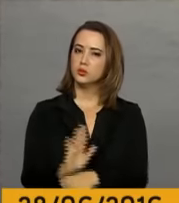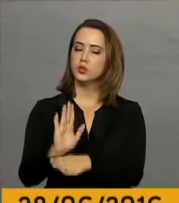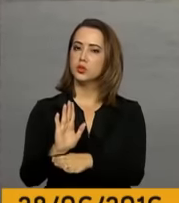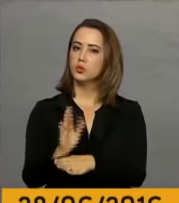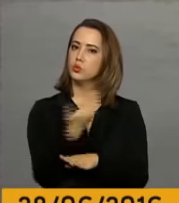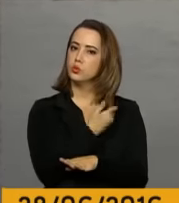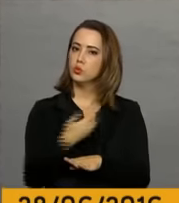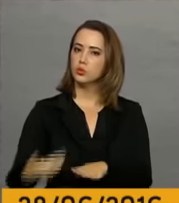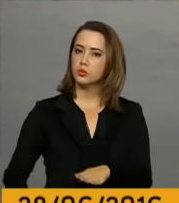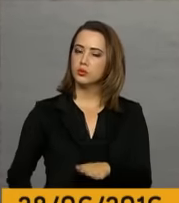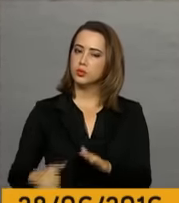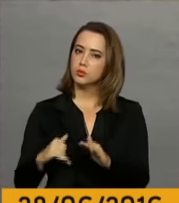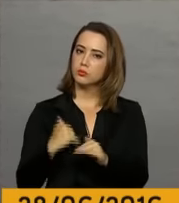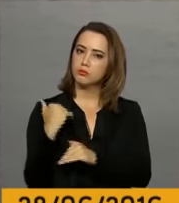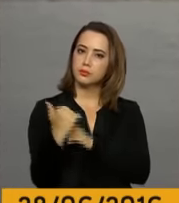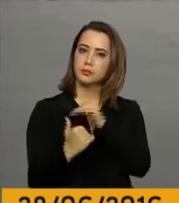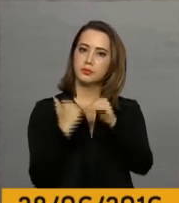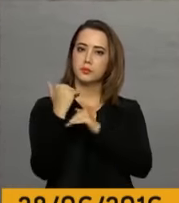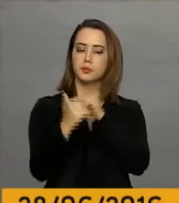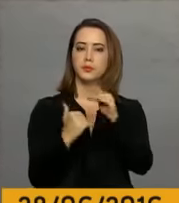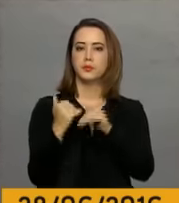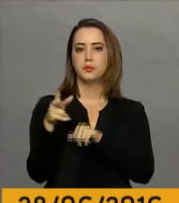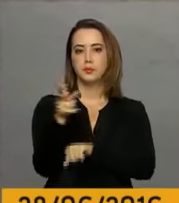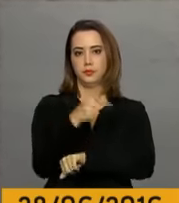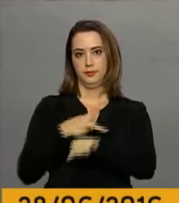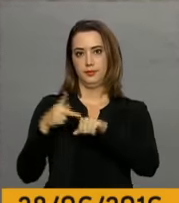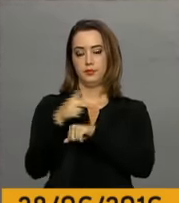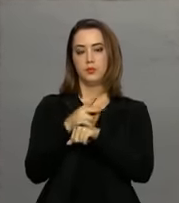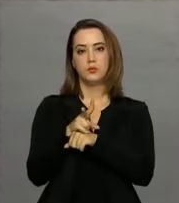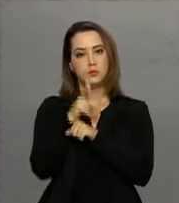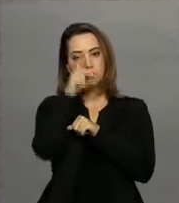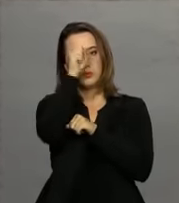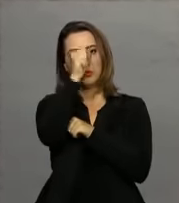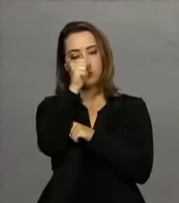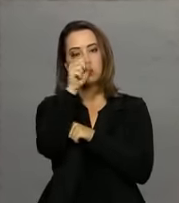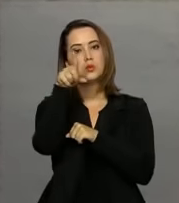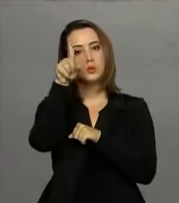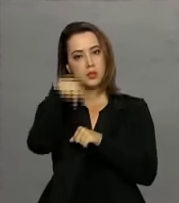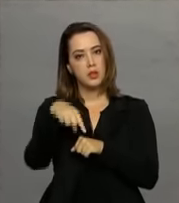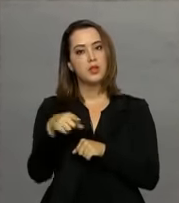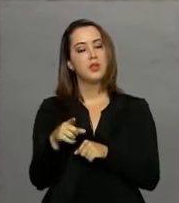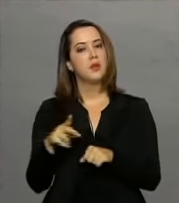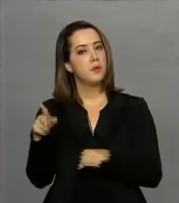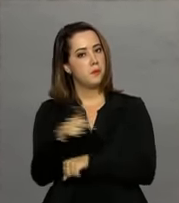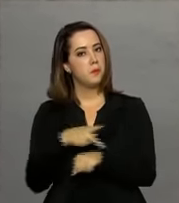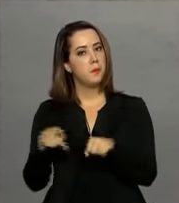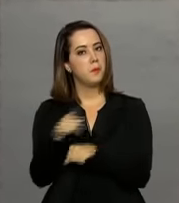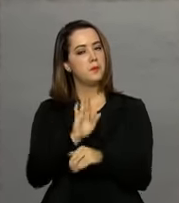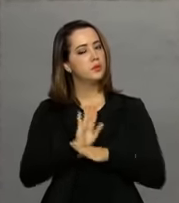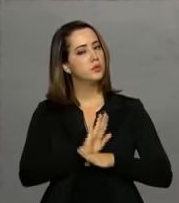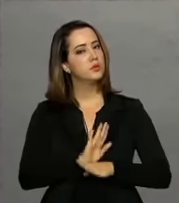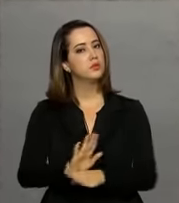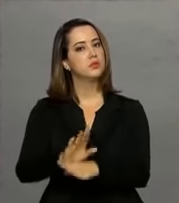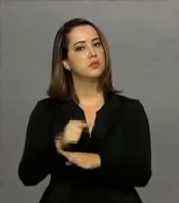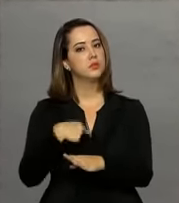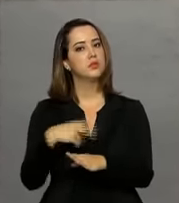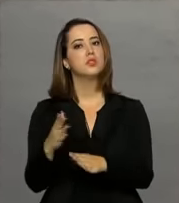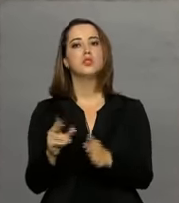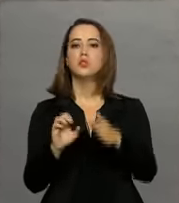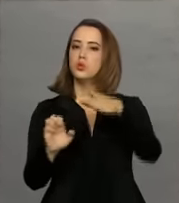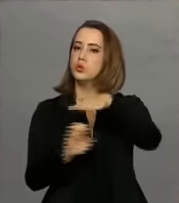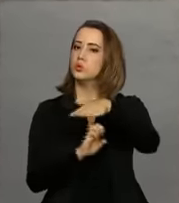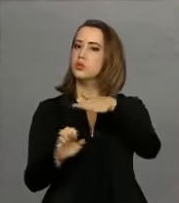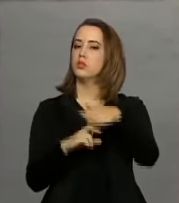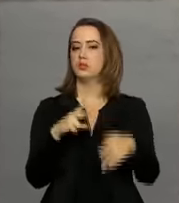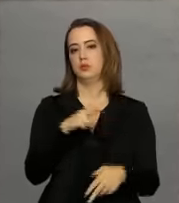estado a crescer um país forte é um país amparado pela atuação da